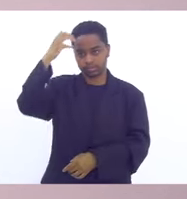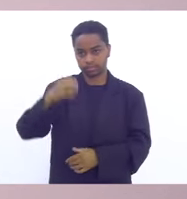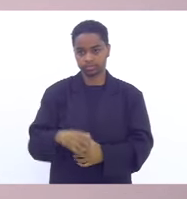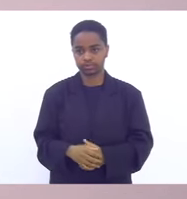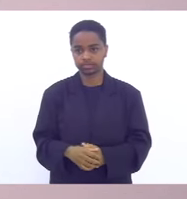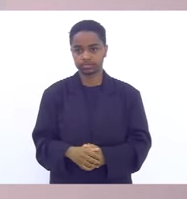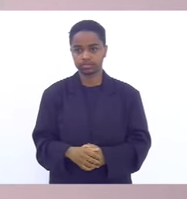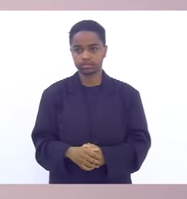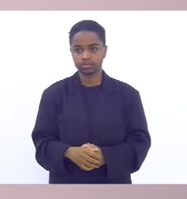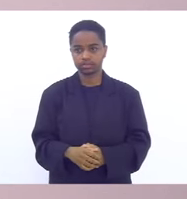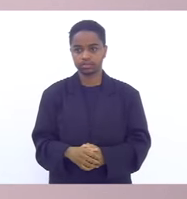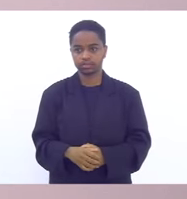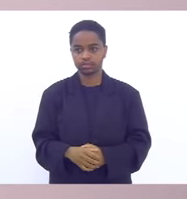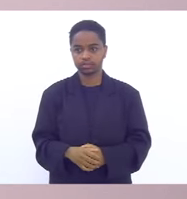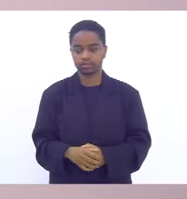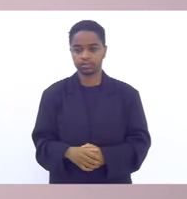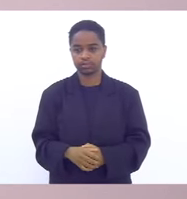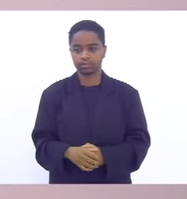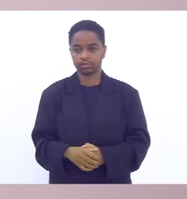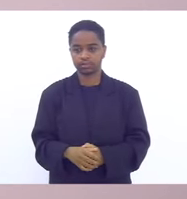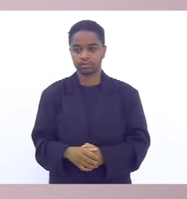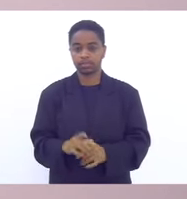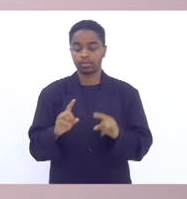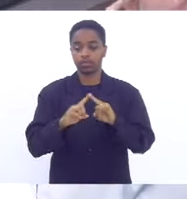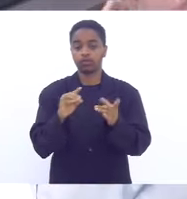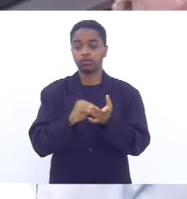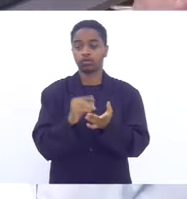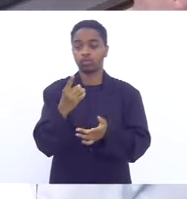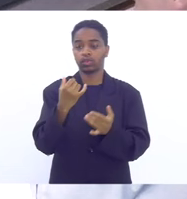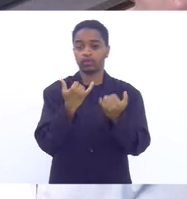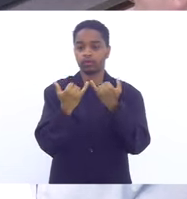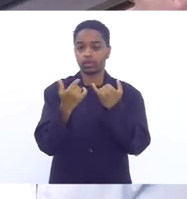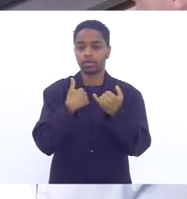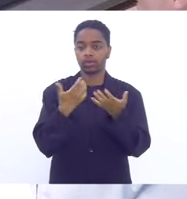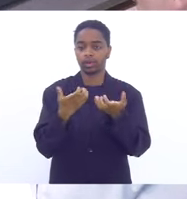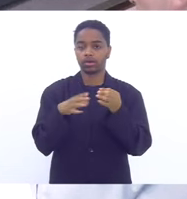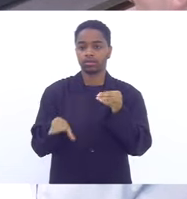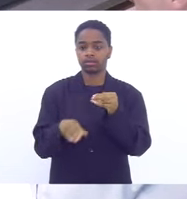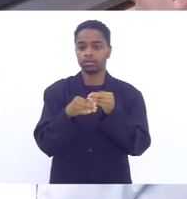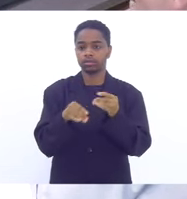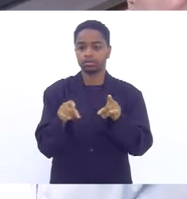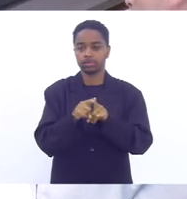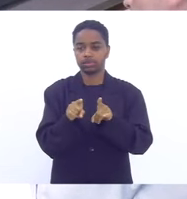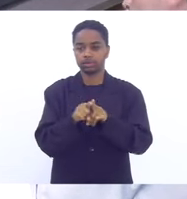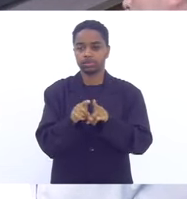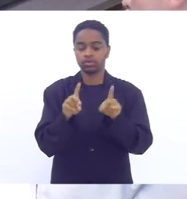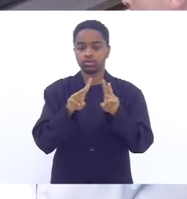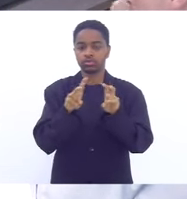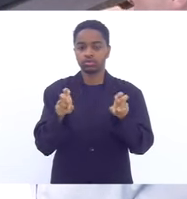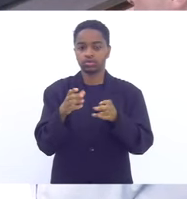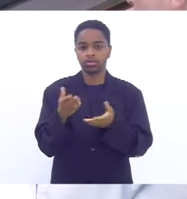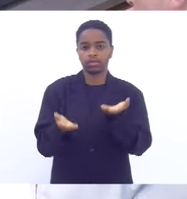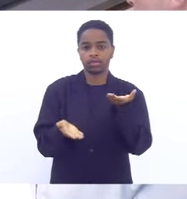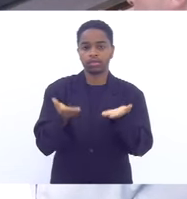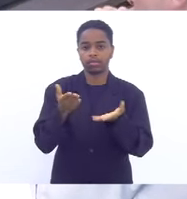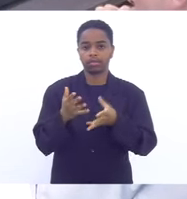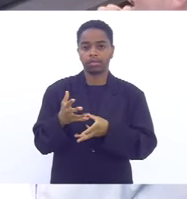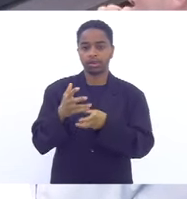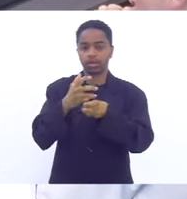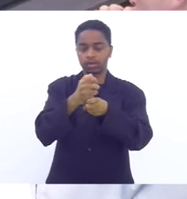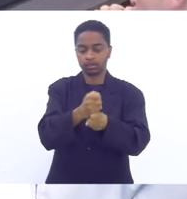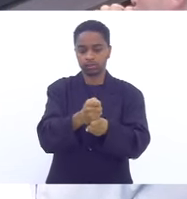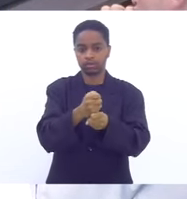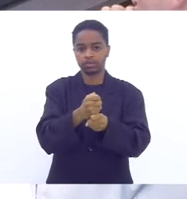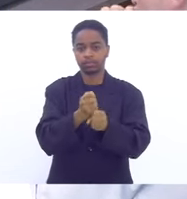Presidente. Pois não, deputado Vitor Júnior. É só porque faltou uma informação aqui que eu queria também, que é o balanço contábil da companhia, tá,